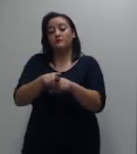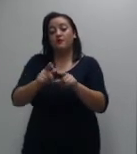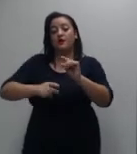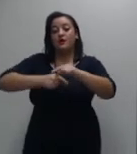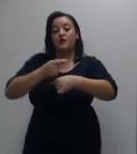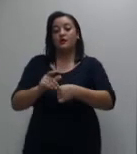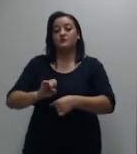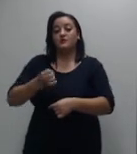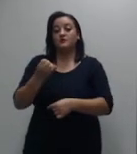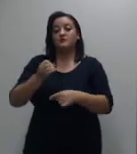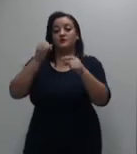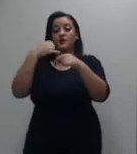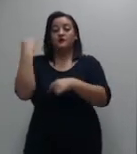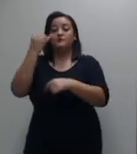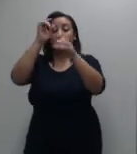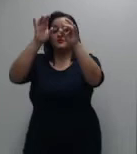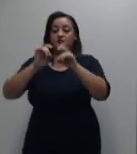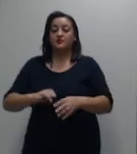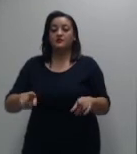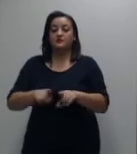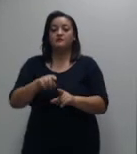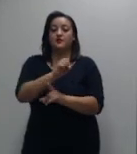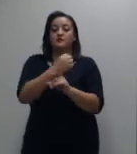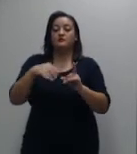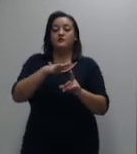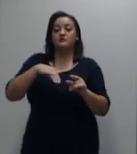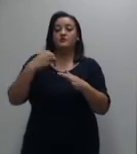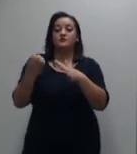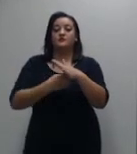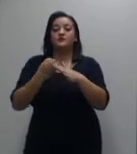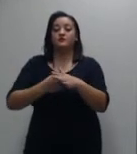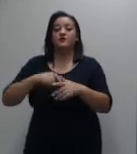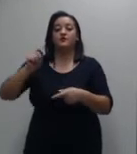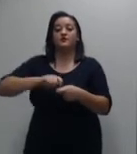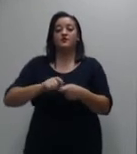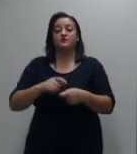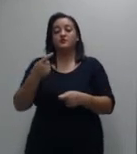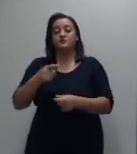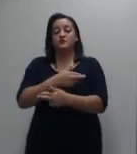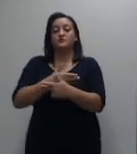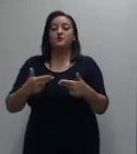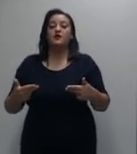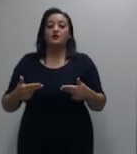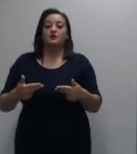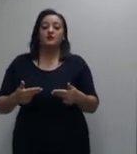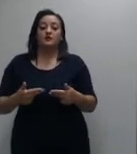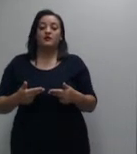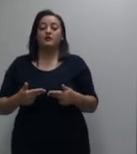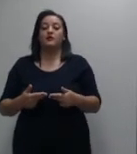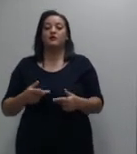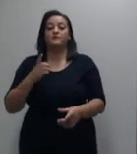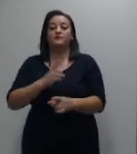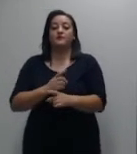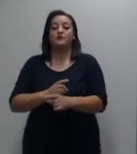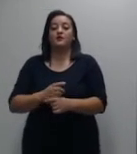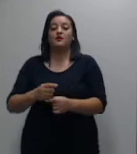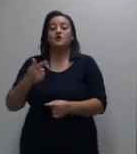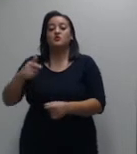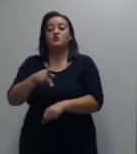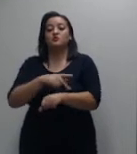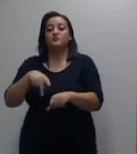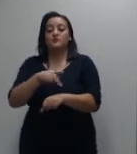oportuno ressaltar que a sociedade empresária Olha a requerida e seus bens estão situados na vida prima o que